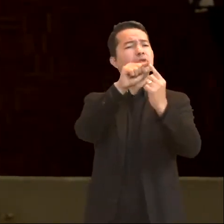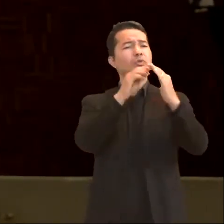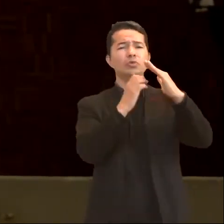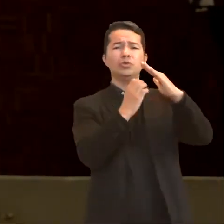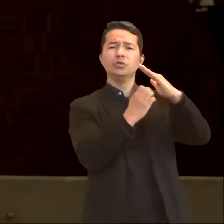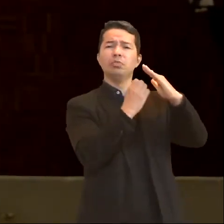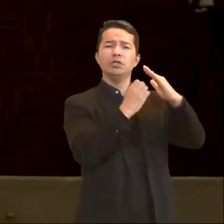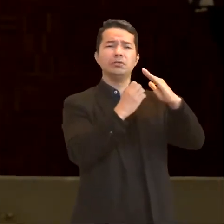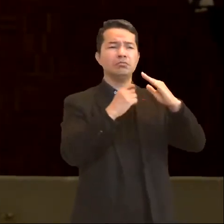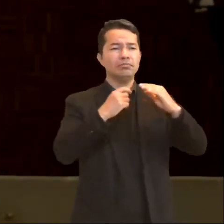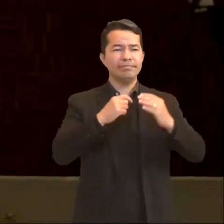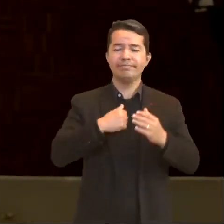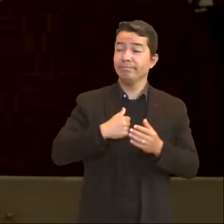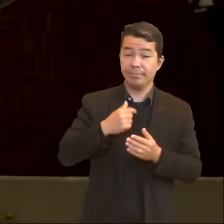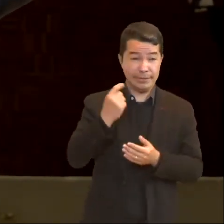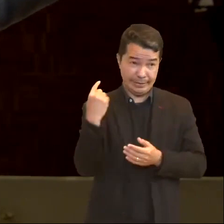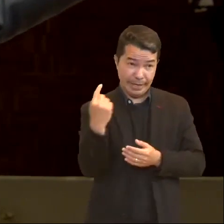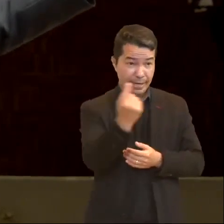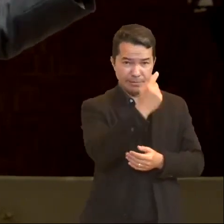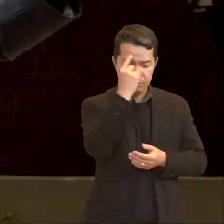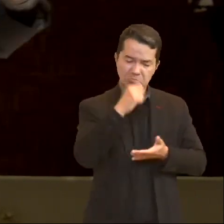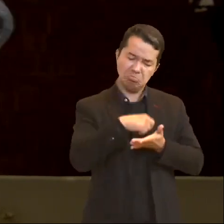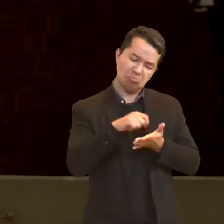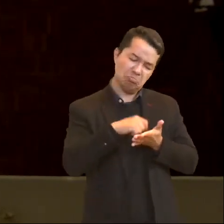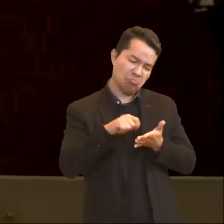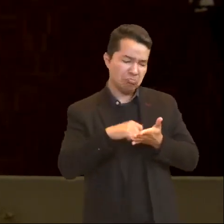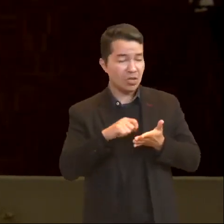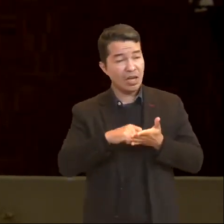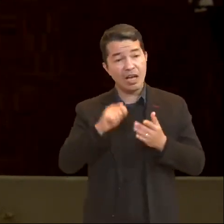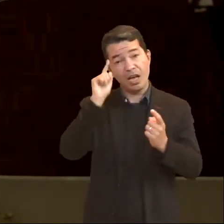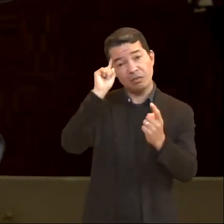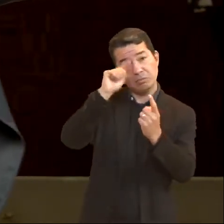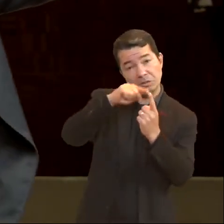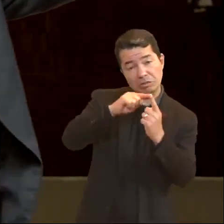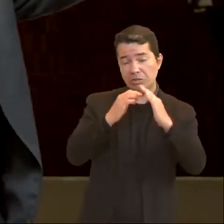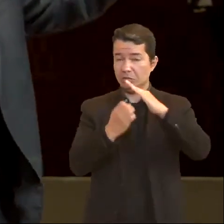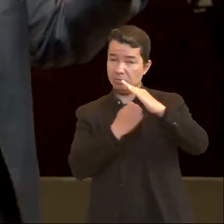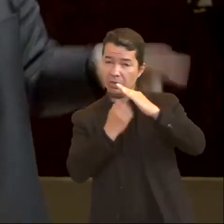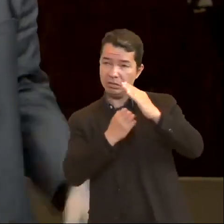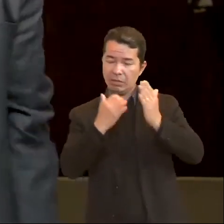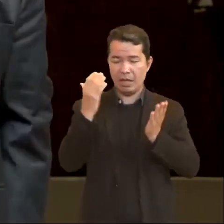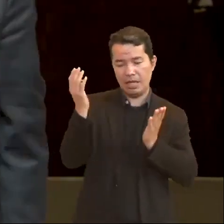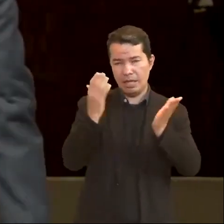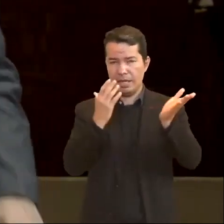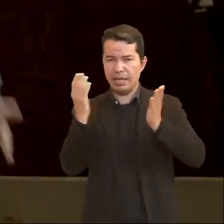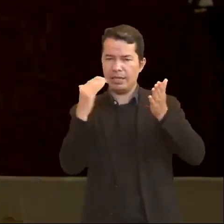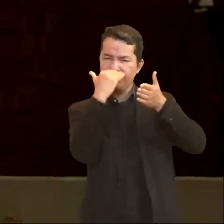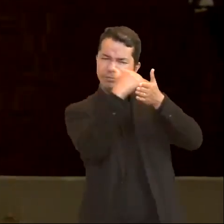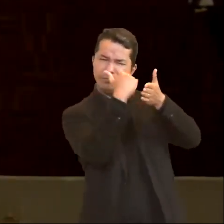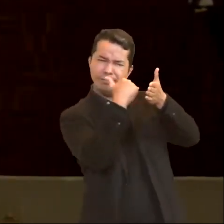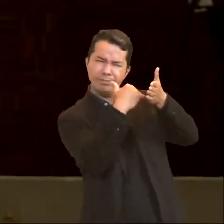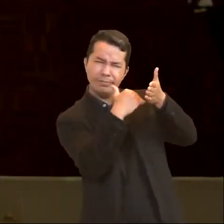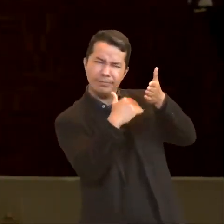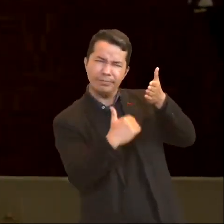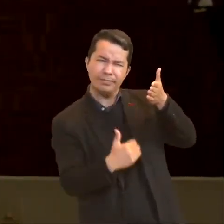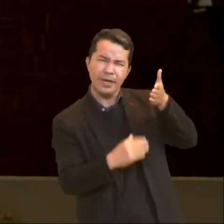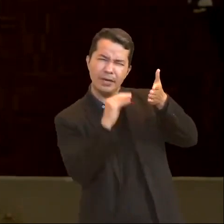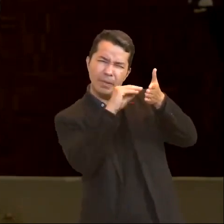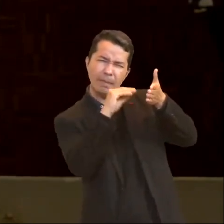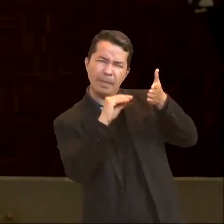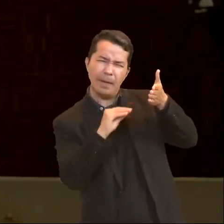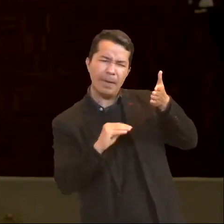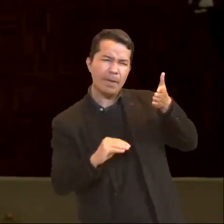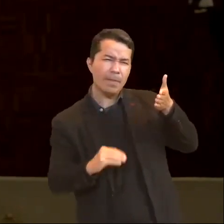sua empresa. Então você vai escrever lá um texto bonito dizendo lá: a missão da nossa empresa é tal coisa, e a gente vai colocar lá,